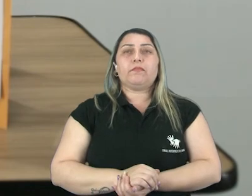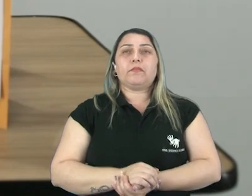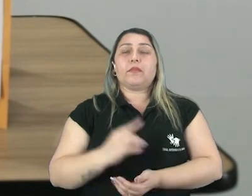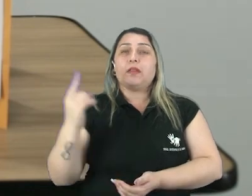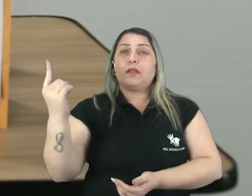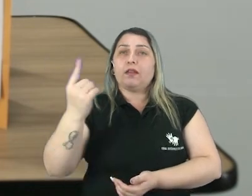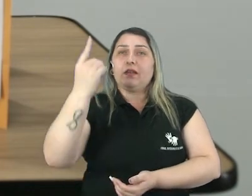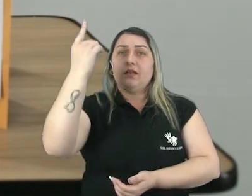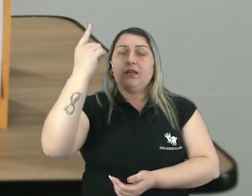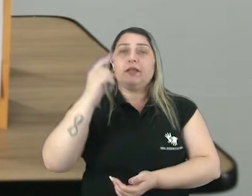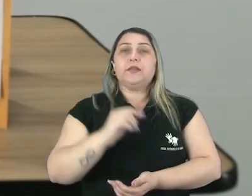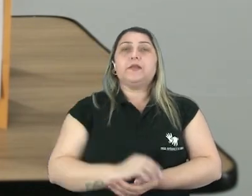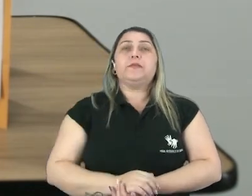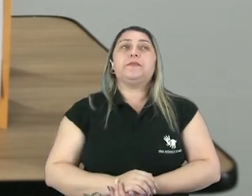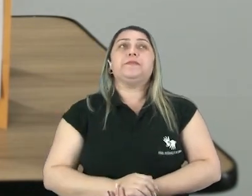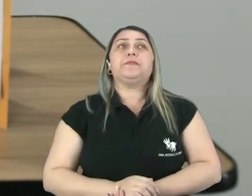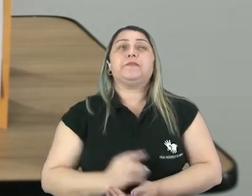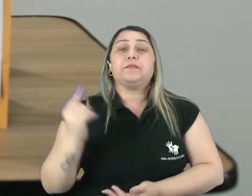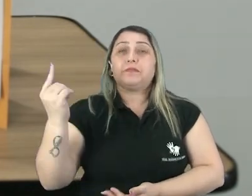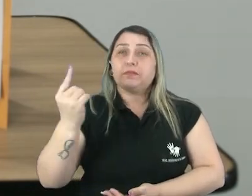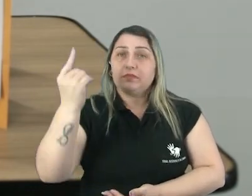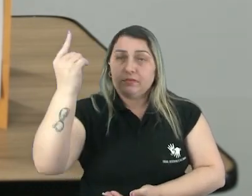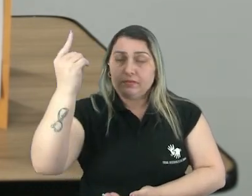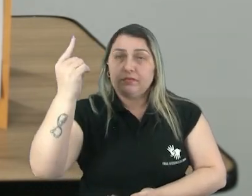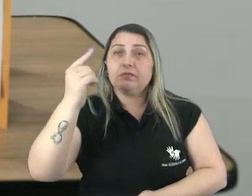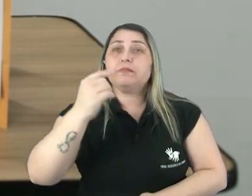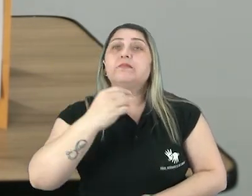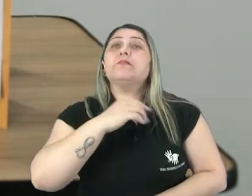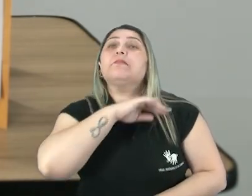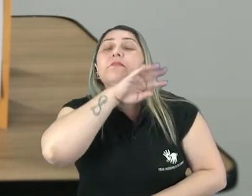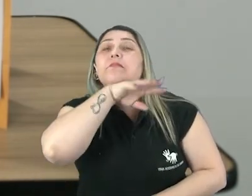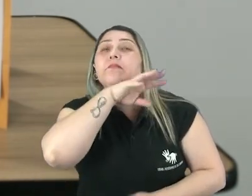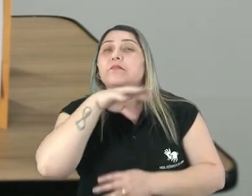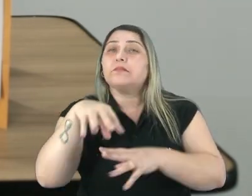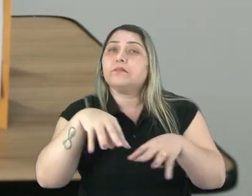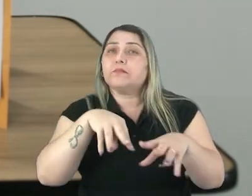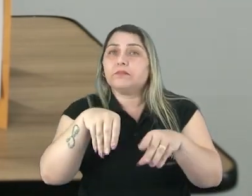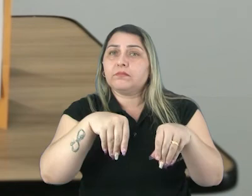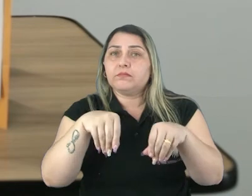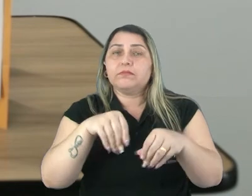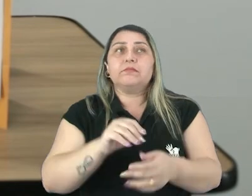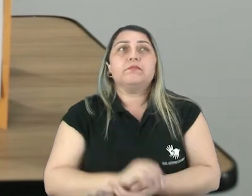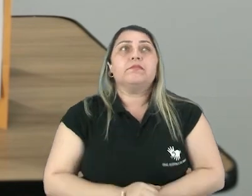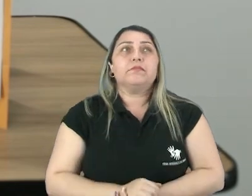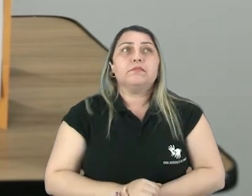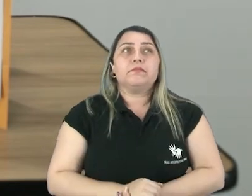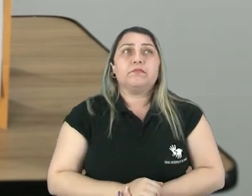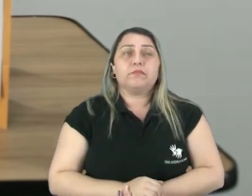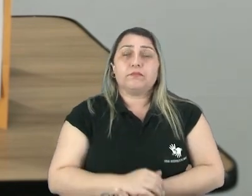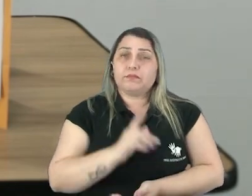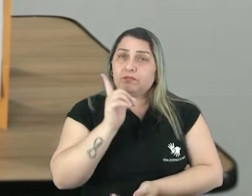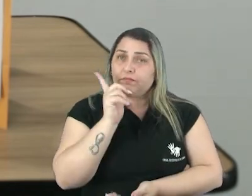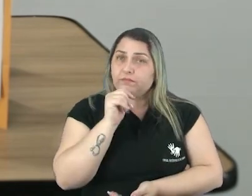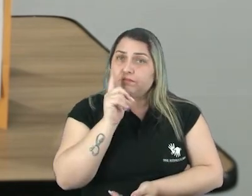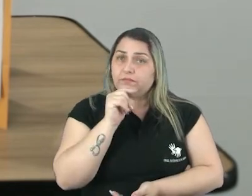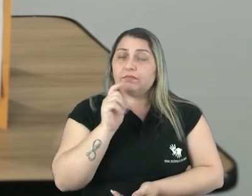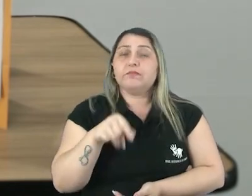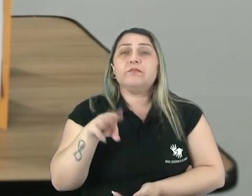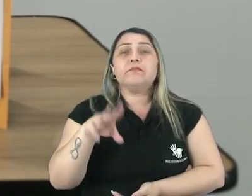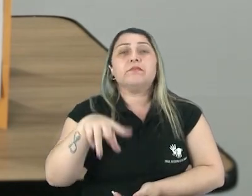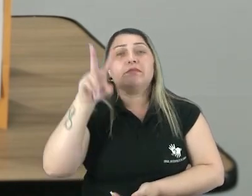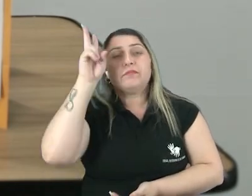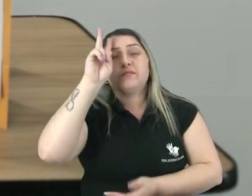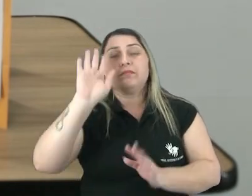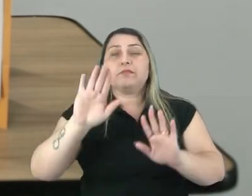metros de altura, sendo o maior, considerado o maior animal terrestre. E no meio aquático, quem